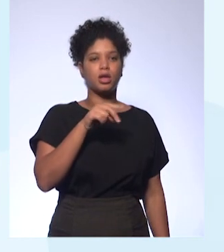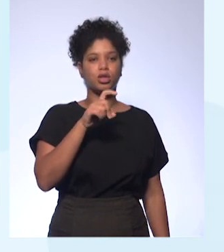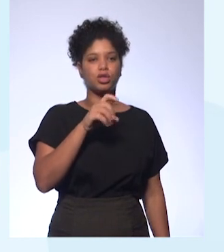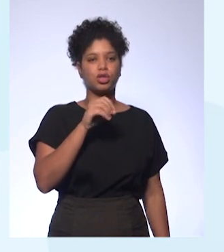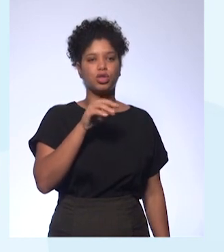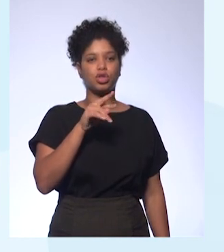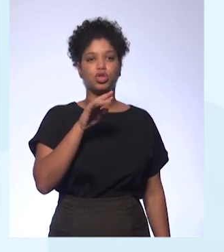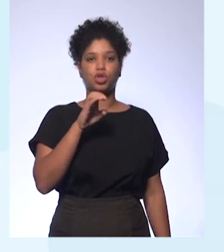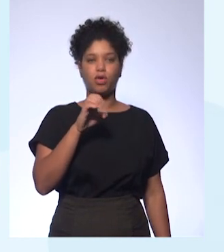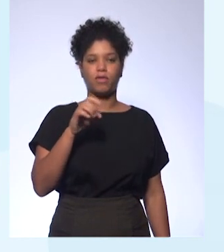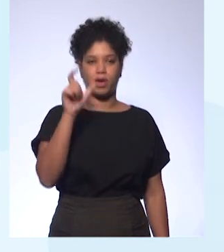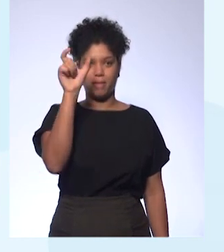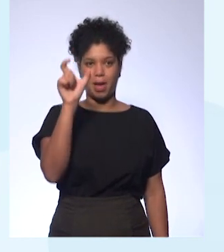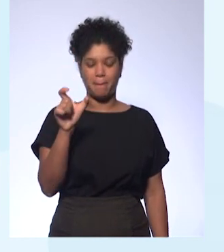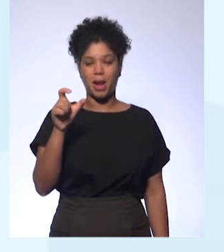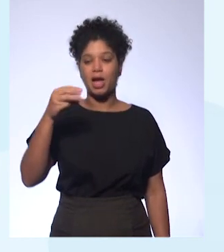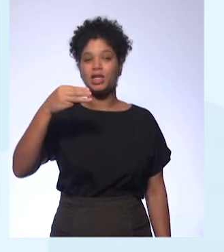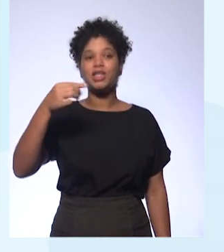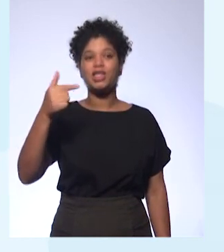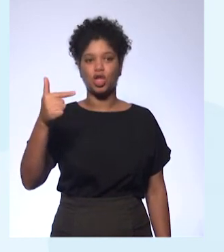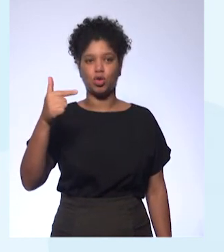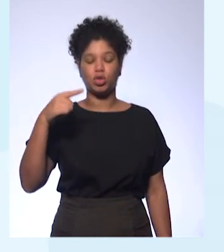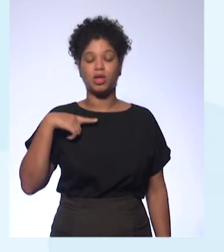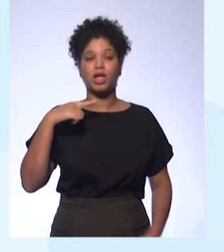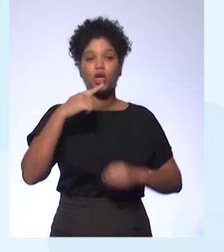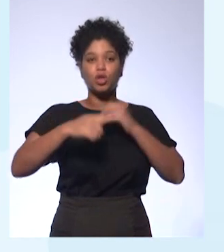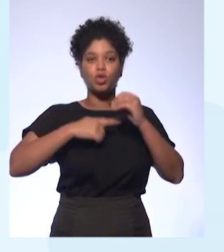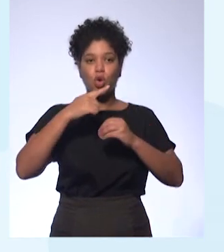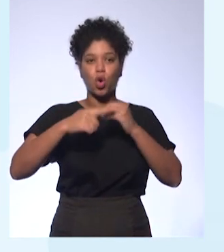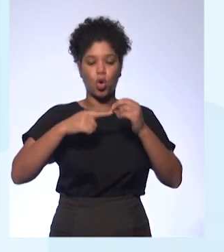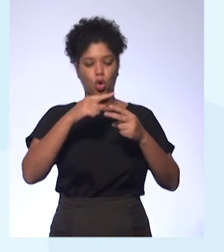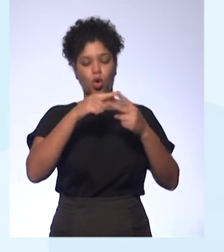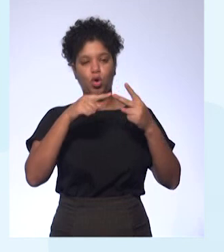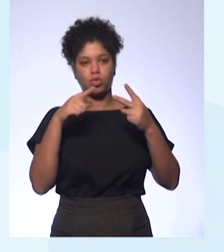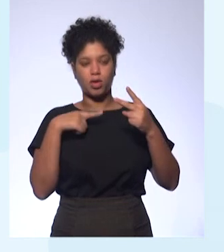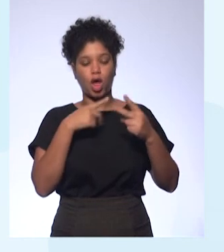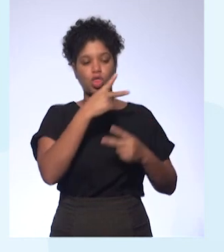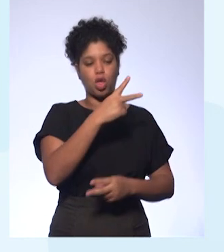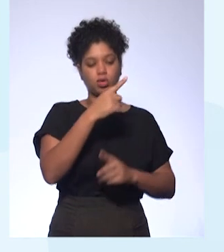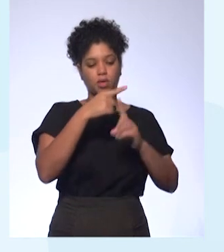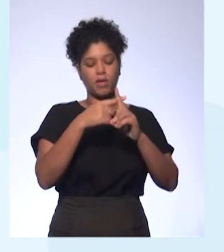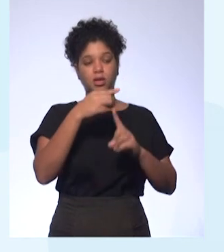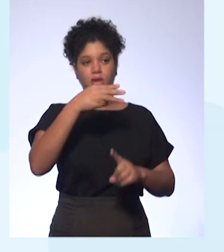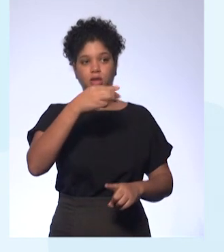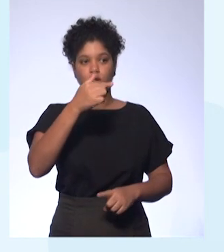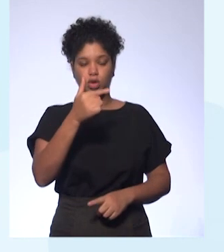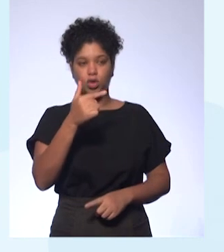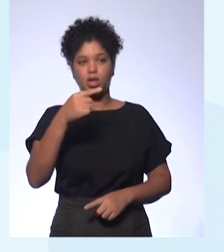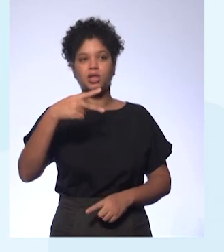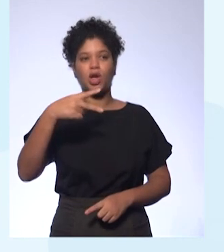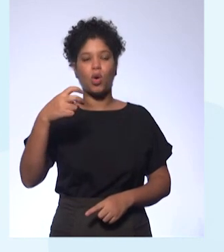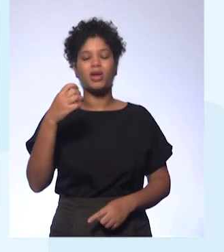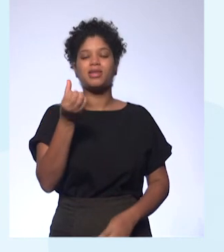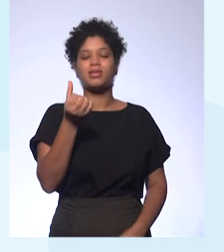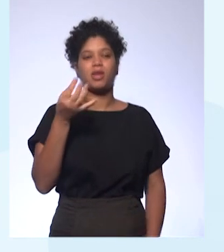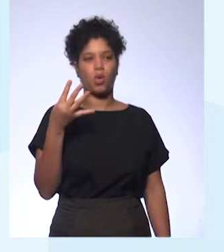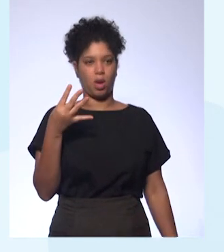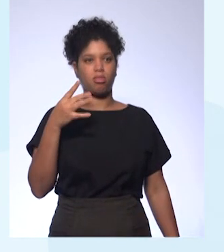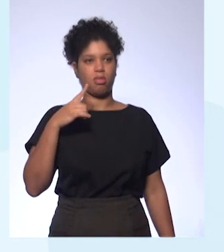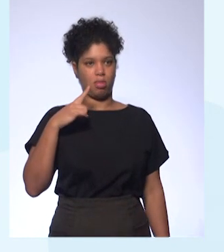32. Eu tenho 2 átomos de enxofre. 2 vezes 32, que é igual a